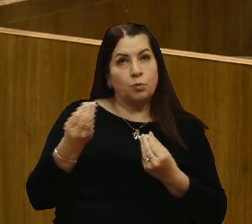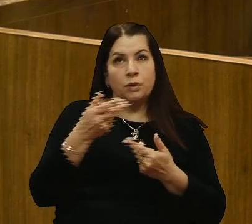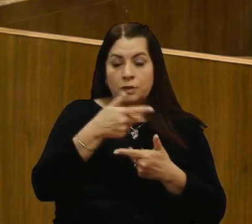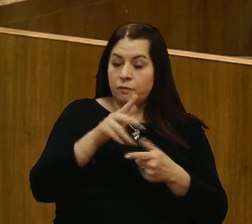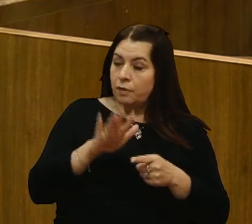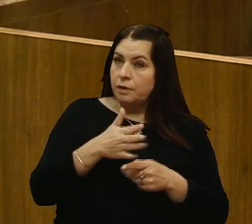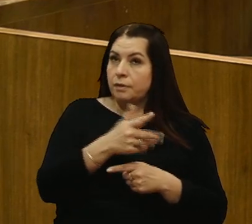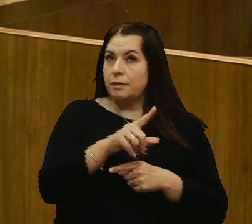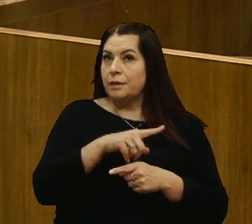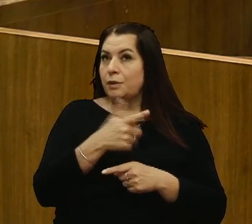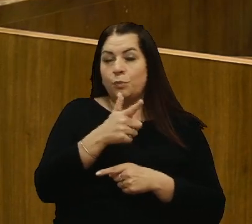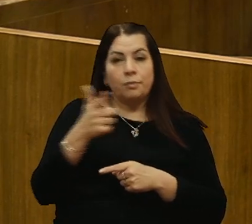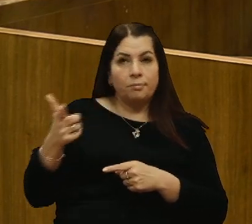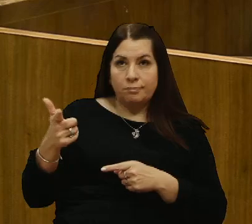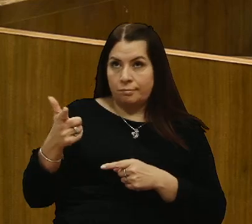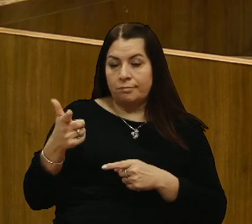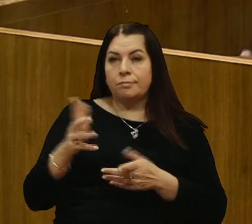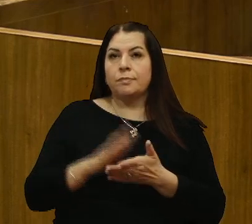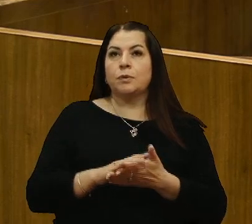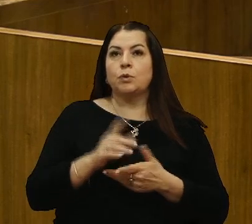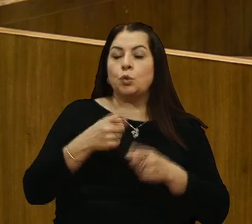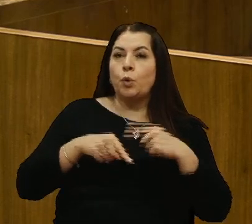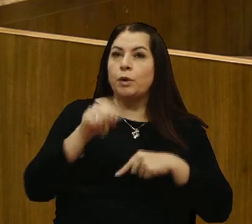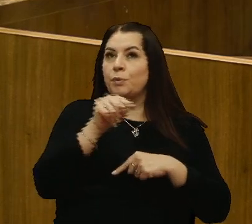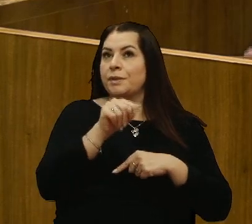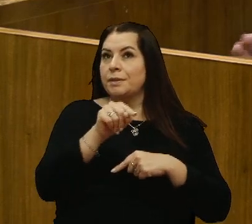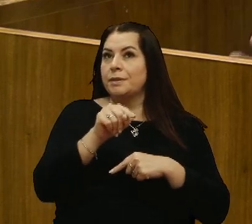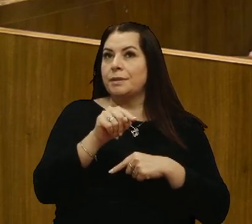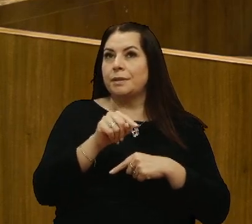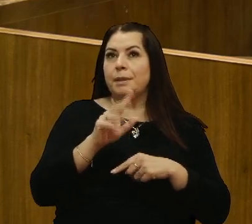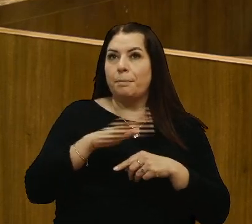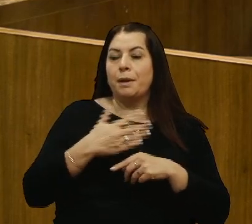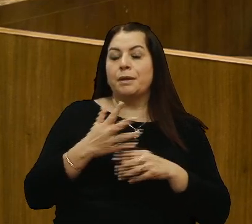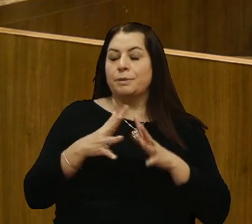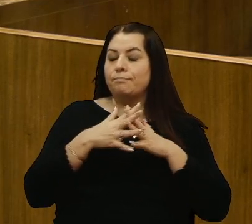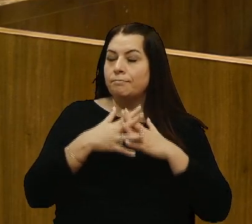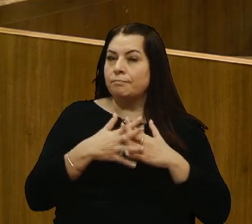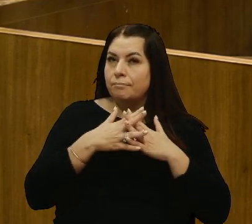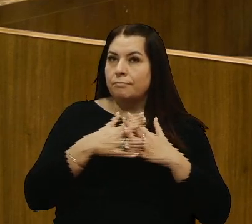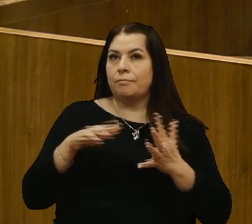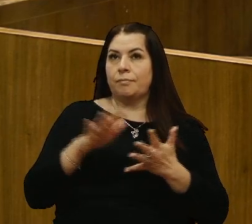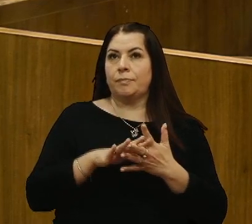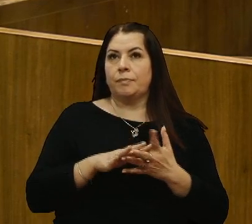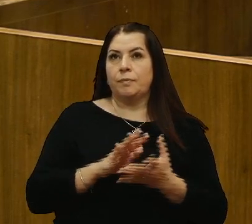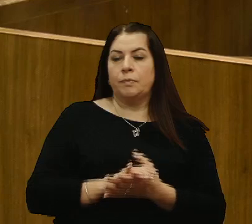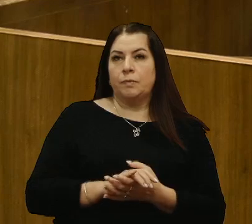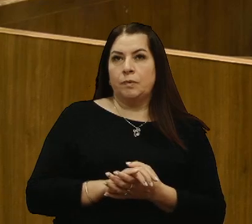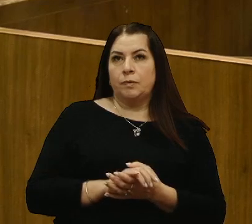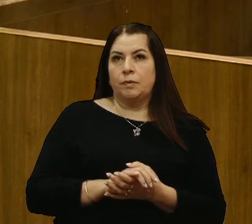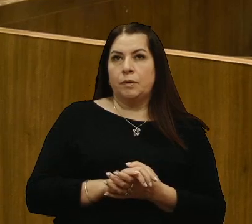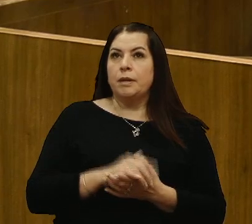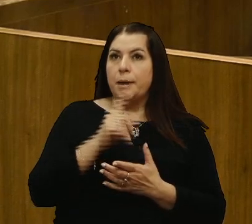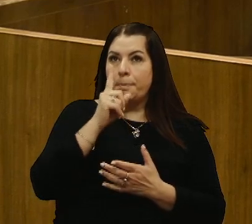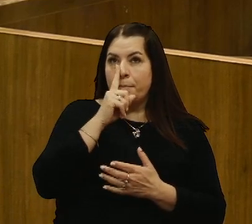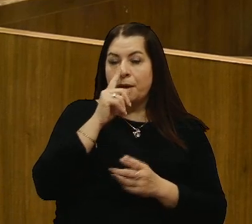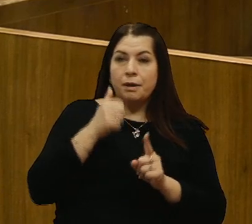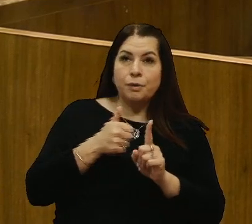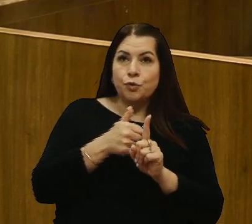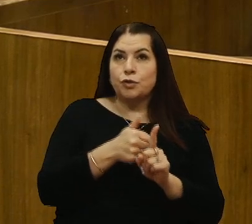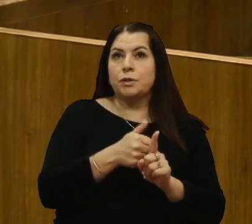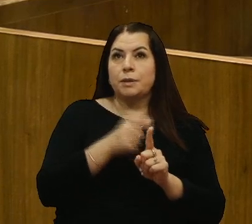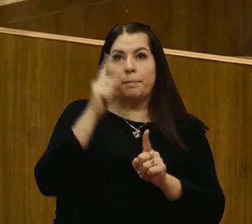casos inexistem, tornando a situação ainda mais complexa à medida que a mãe atípica